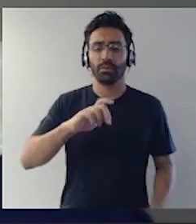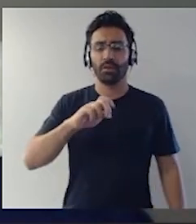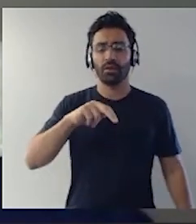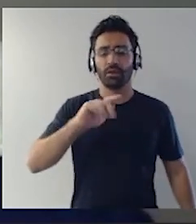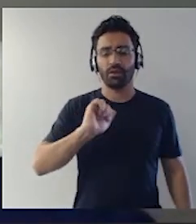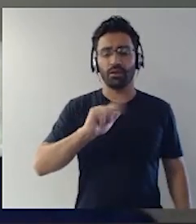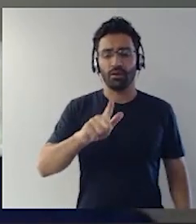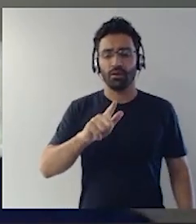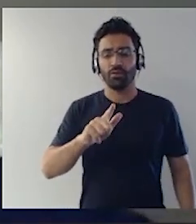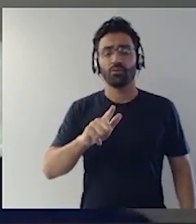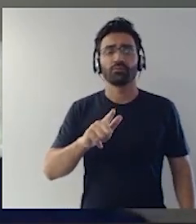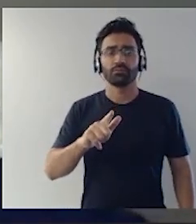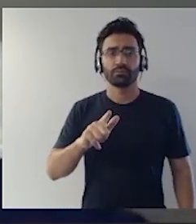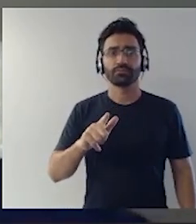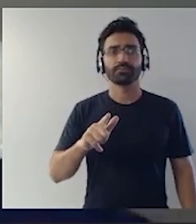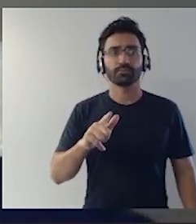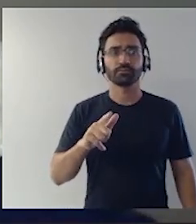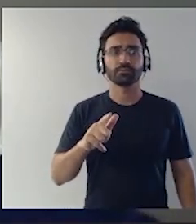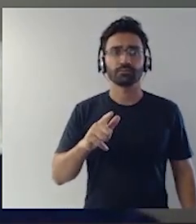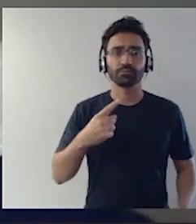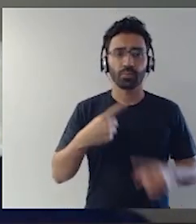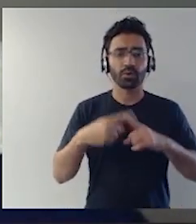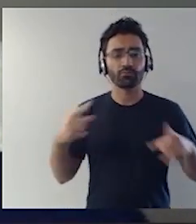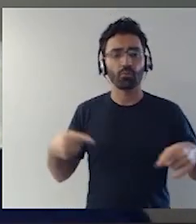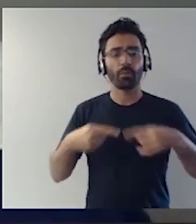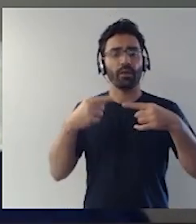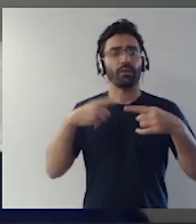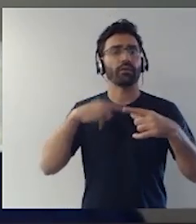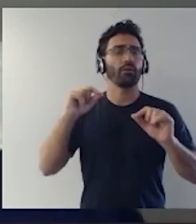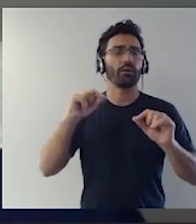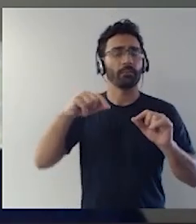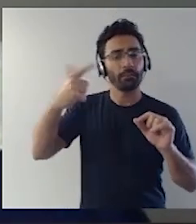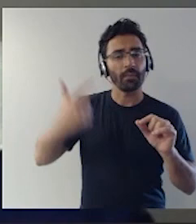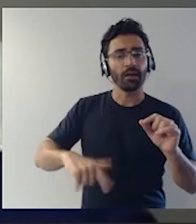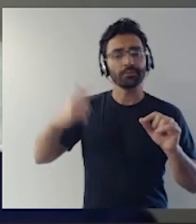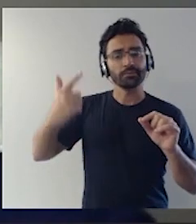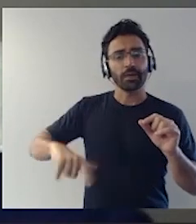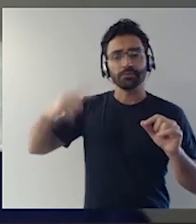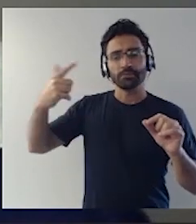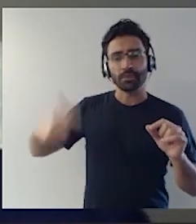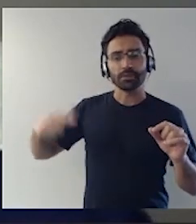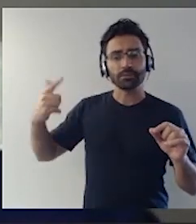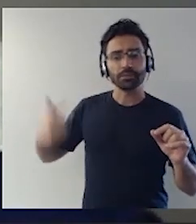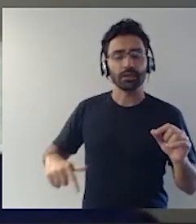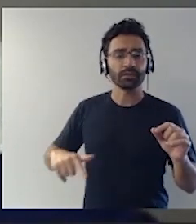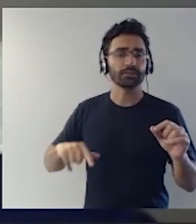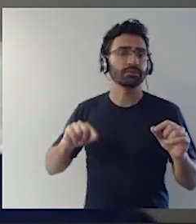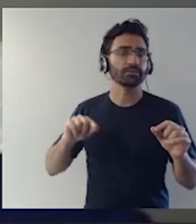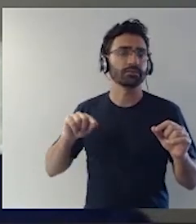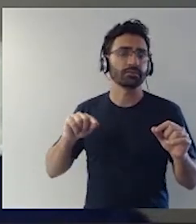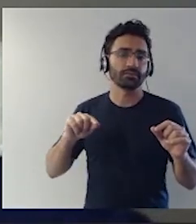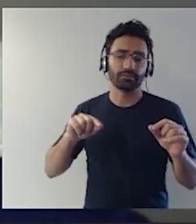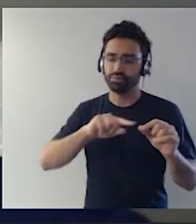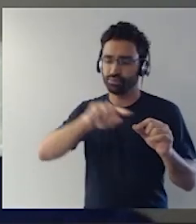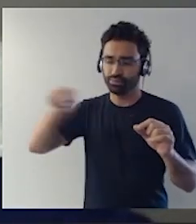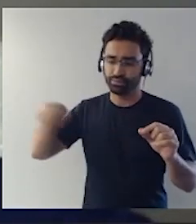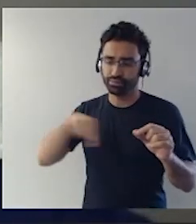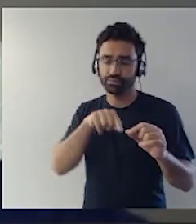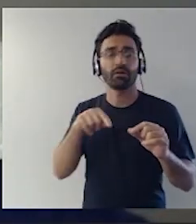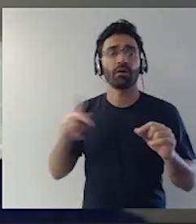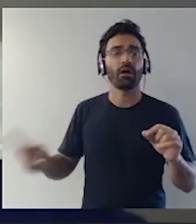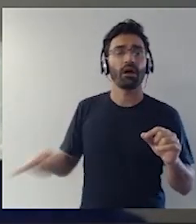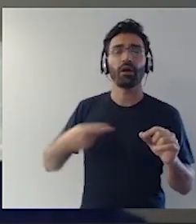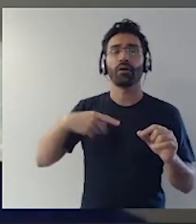penal. Isso faz com que haja um fluxo para o campo da improbidade administrativa,